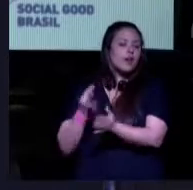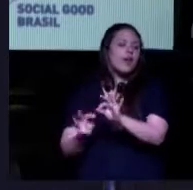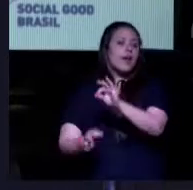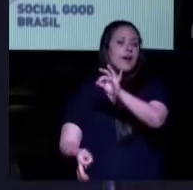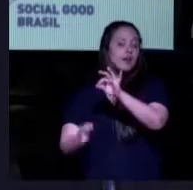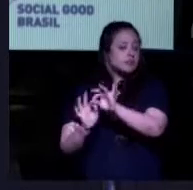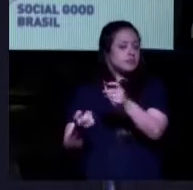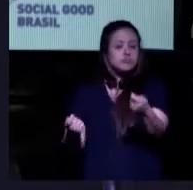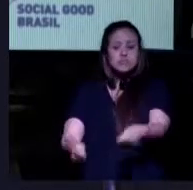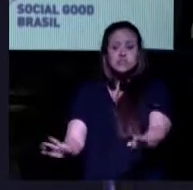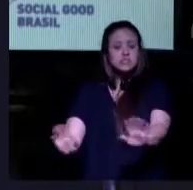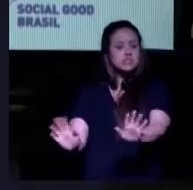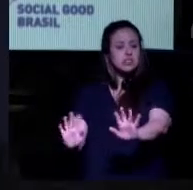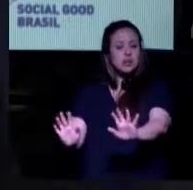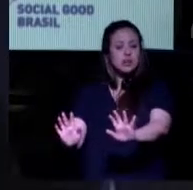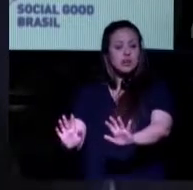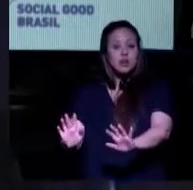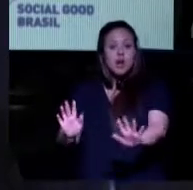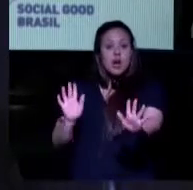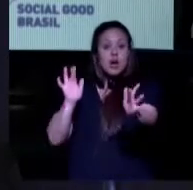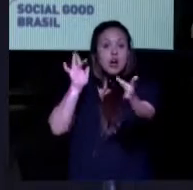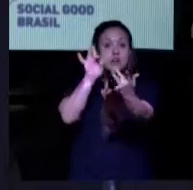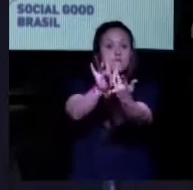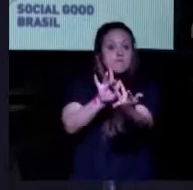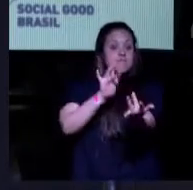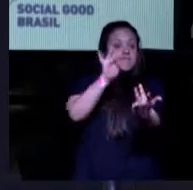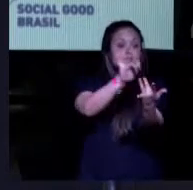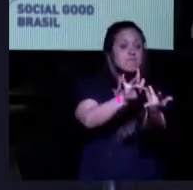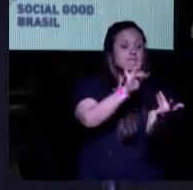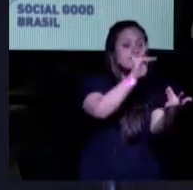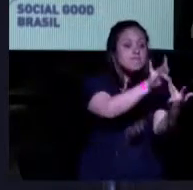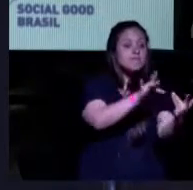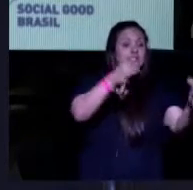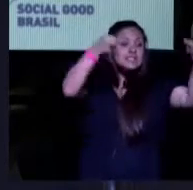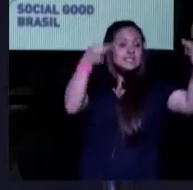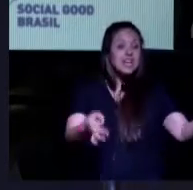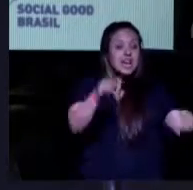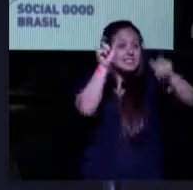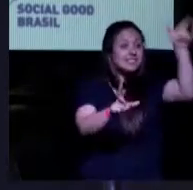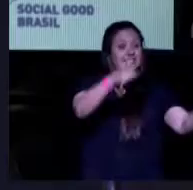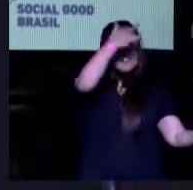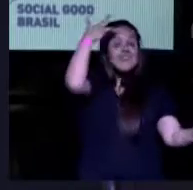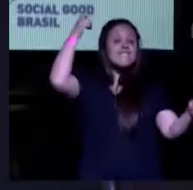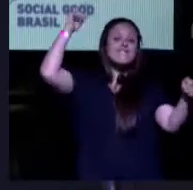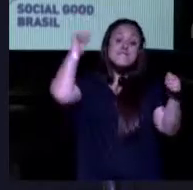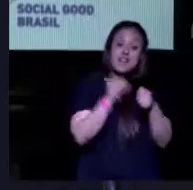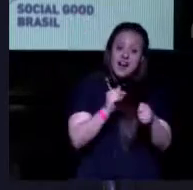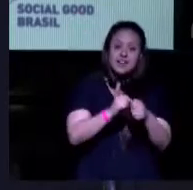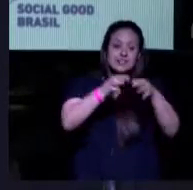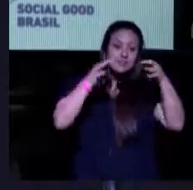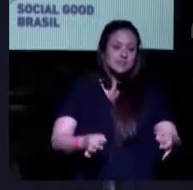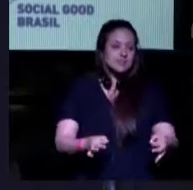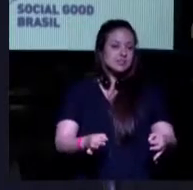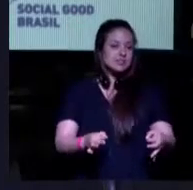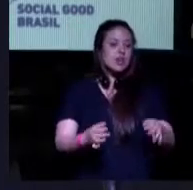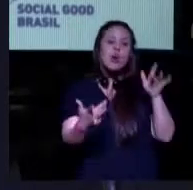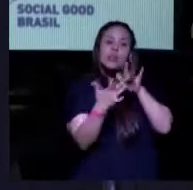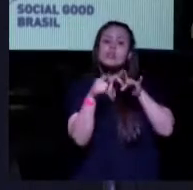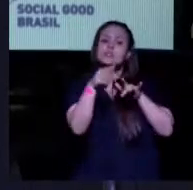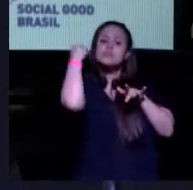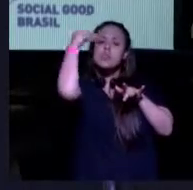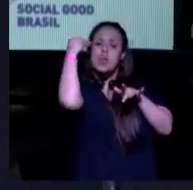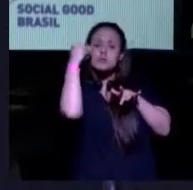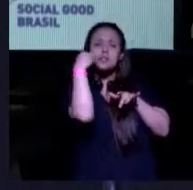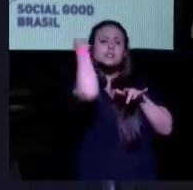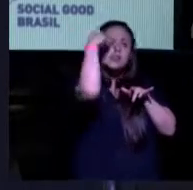inovando diante dos desafios reais da vida trazem soluções incríveis e criativas junto com a